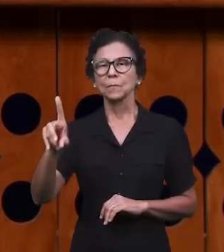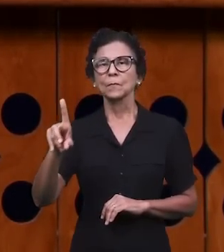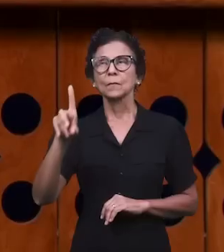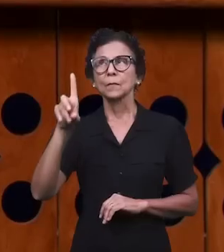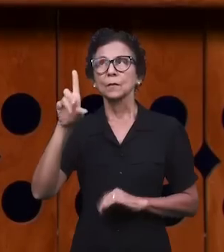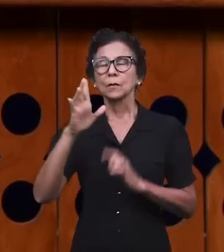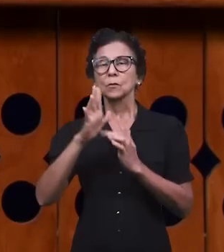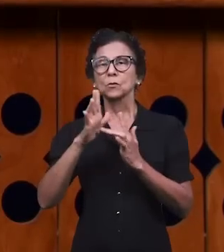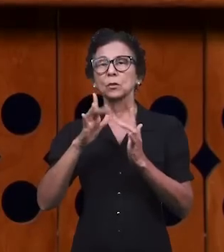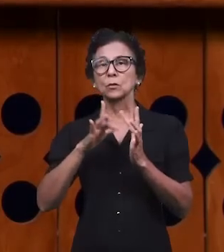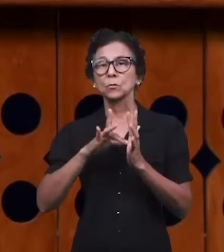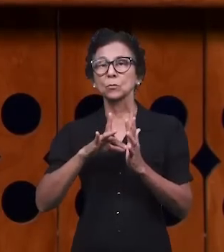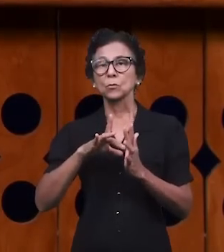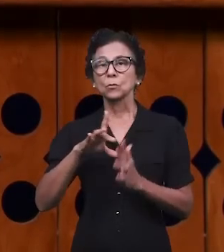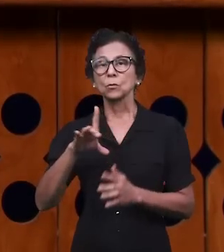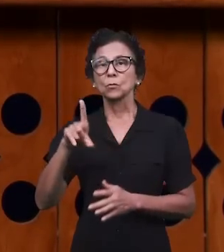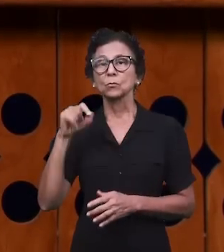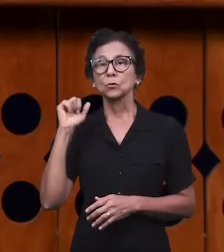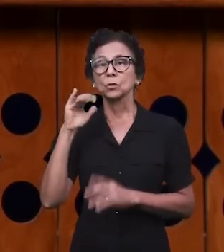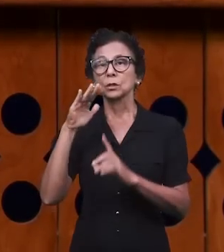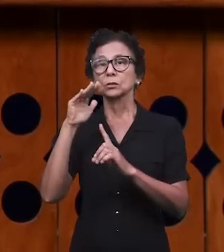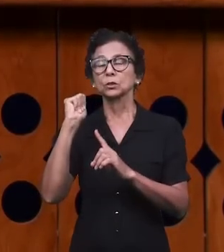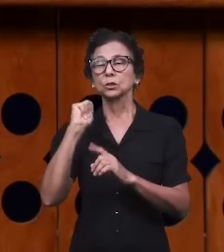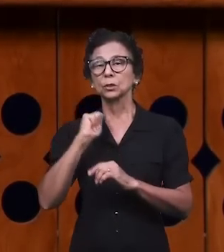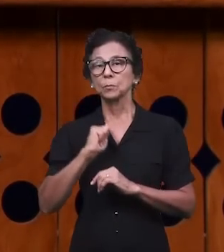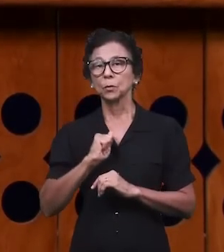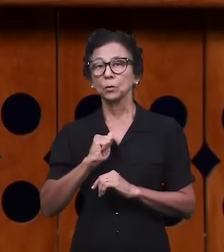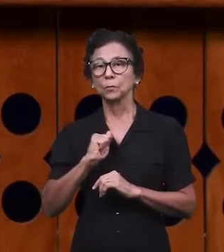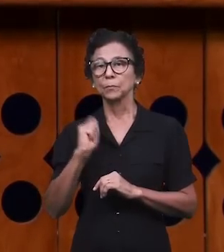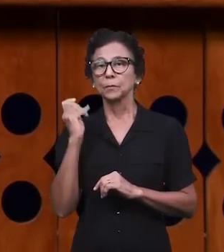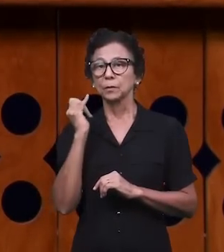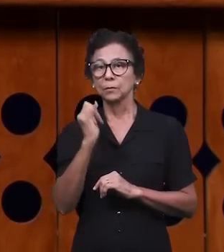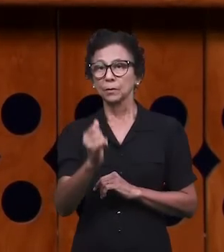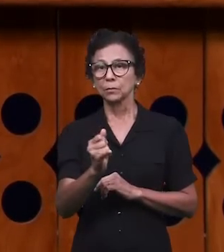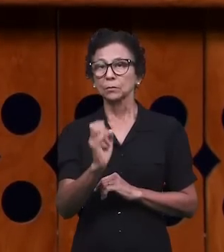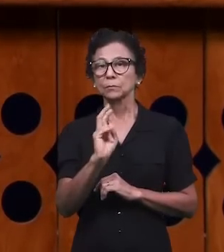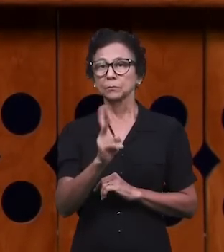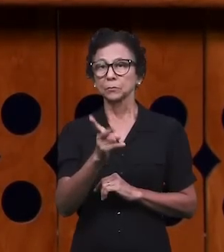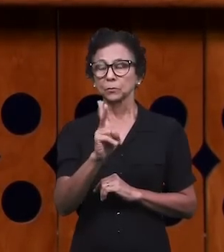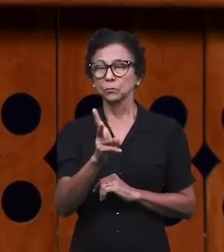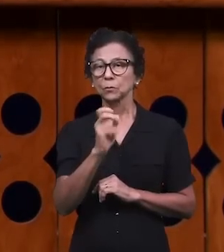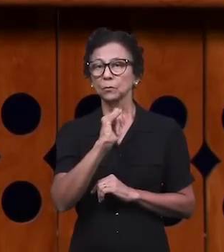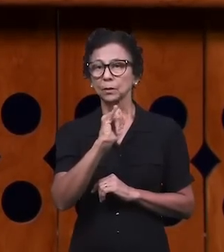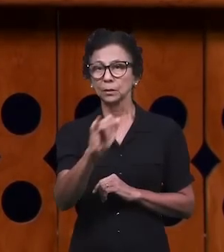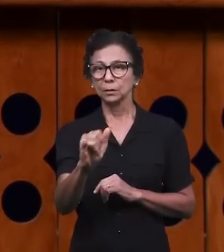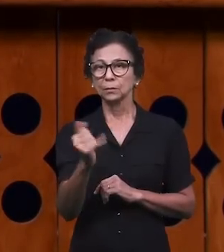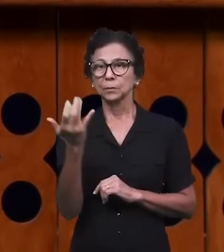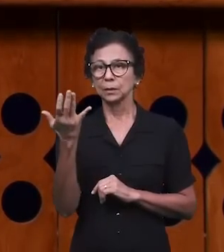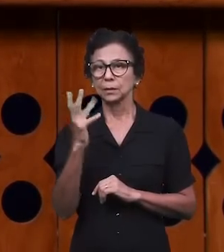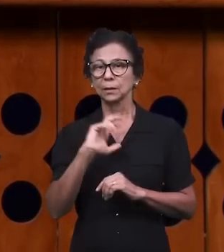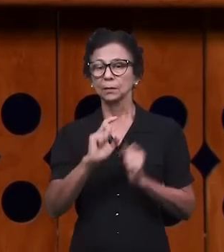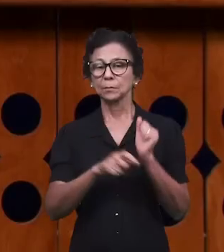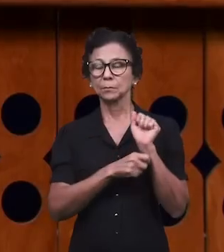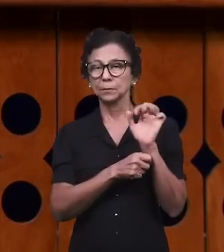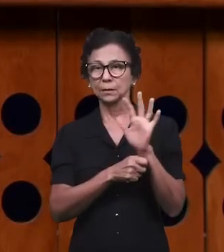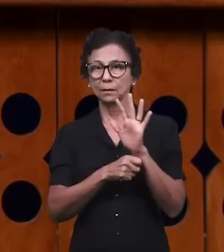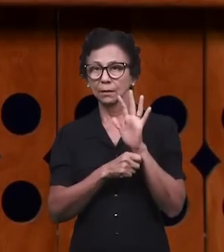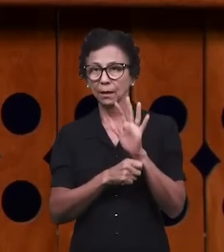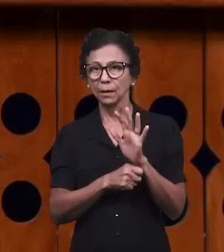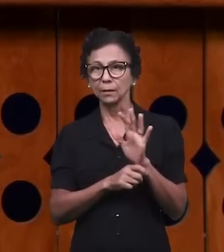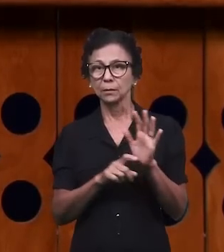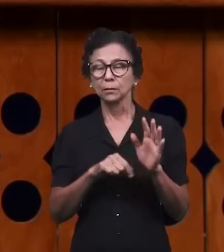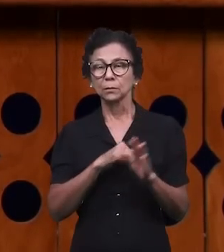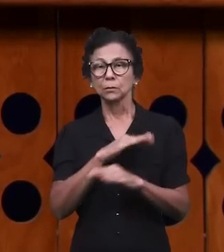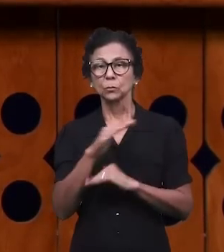você para te mostrar segredos, mistérios, porque tudo que nós precisamos para a